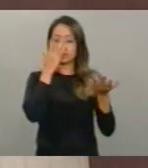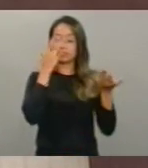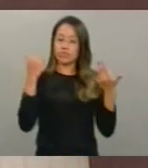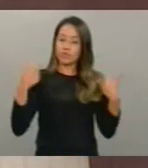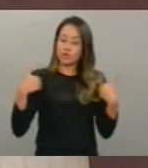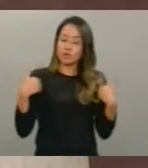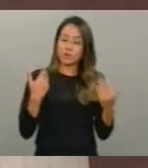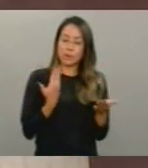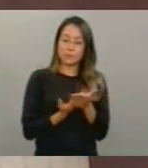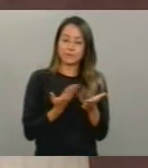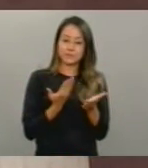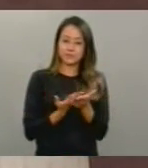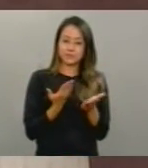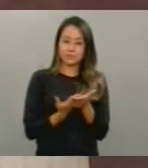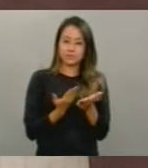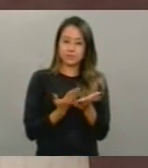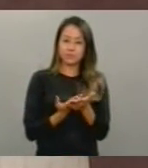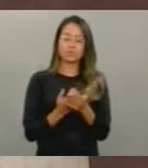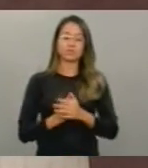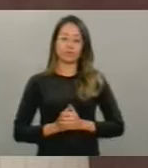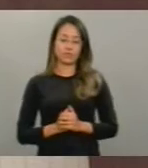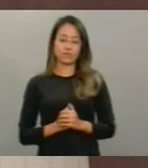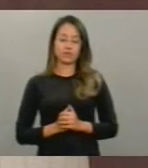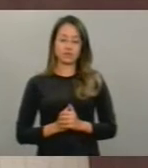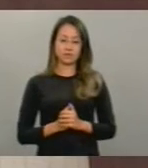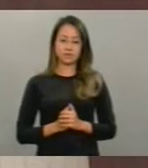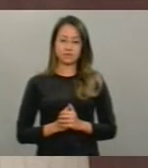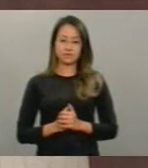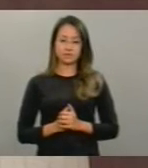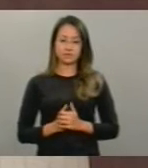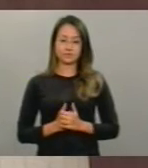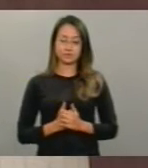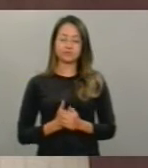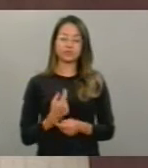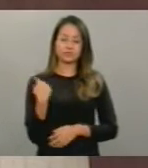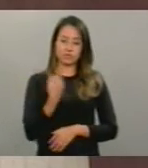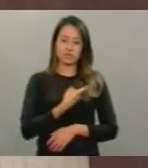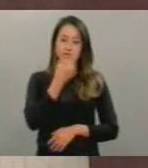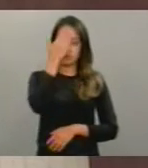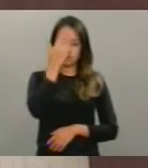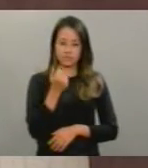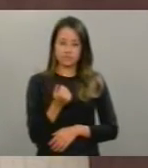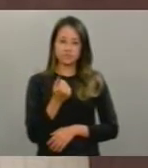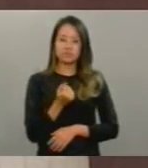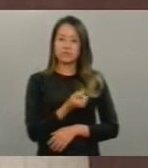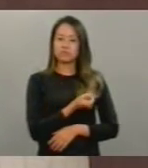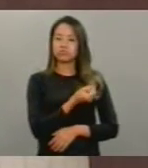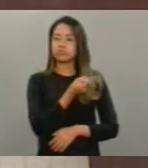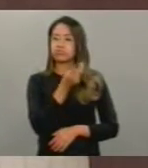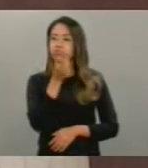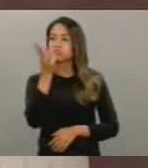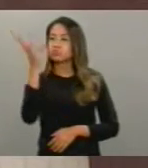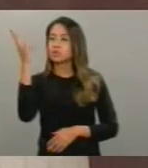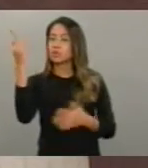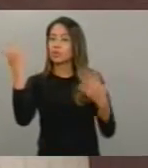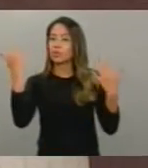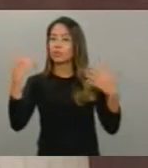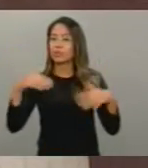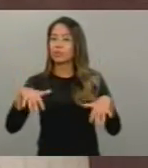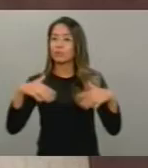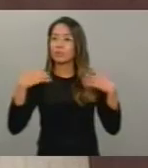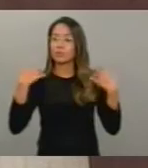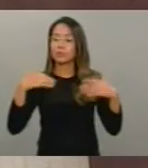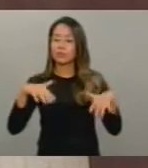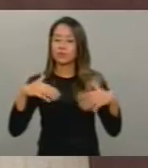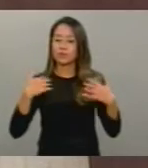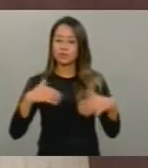estudante dessa seara, nós sabemos que o número de casos registrados é muito inferior ao número